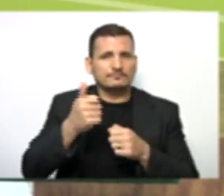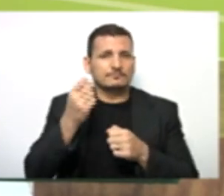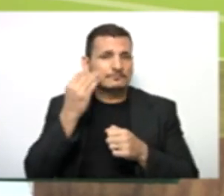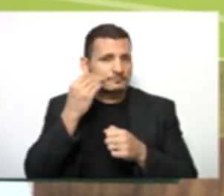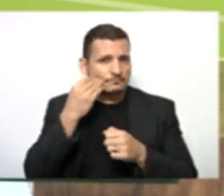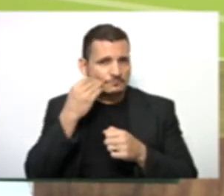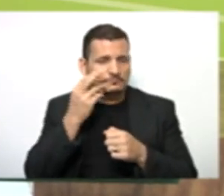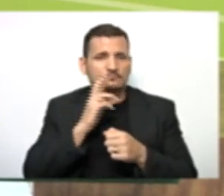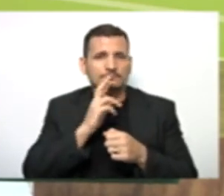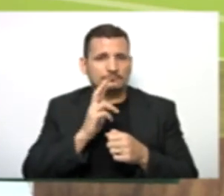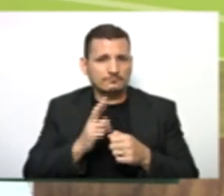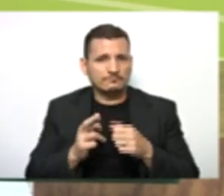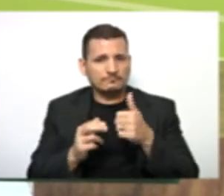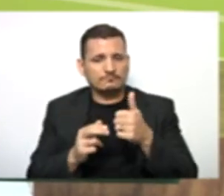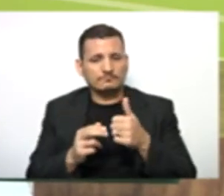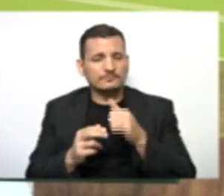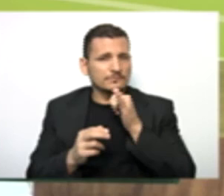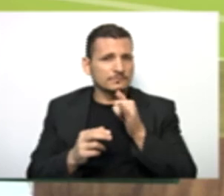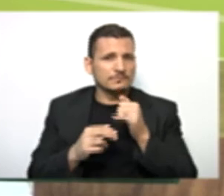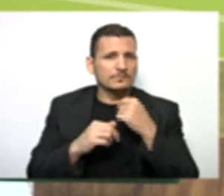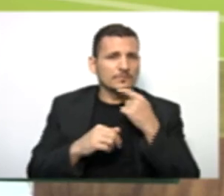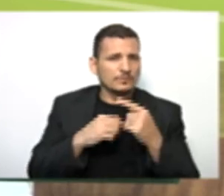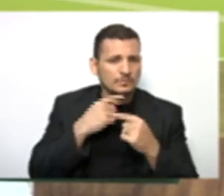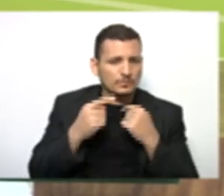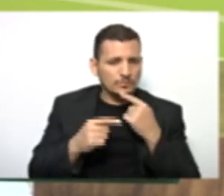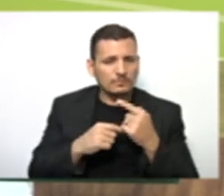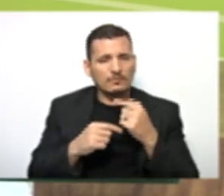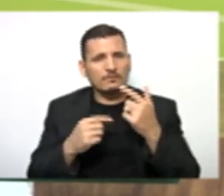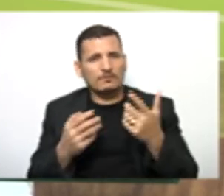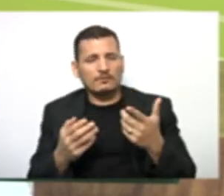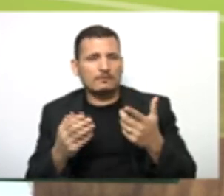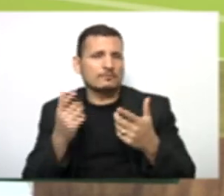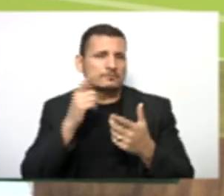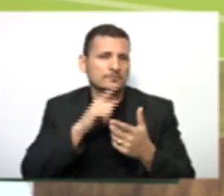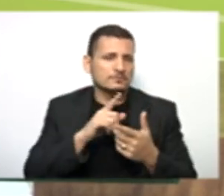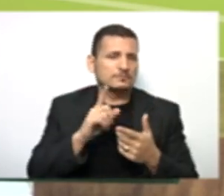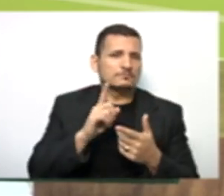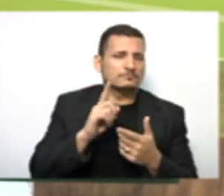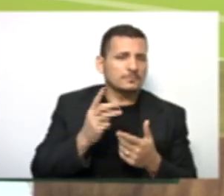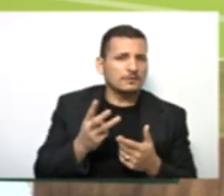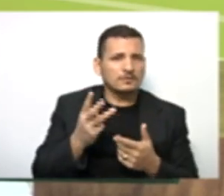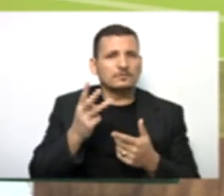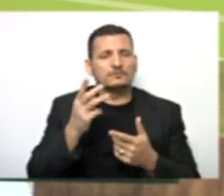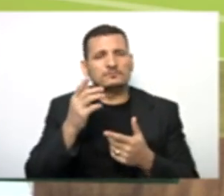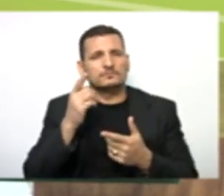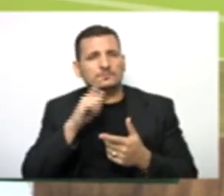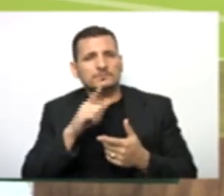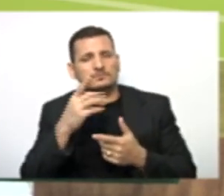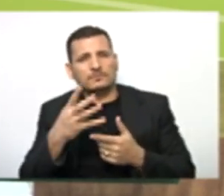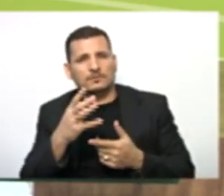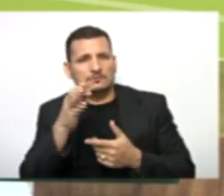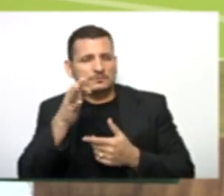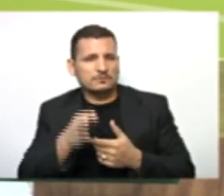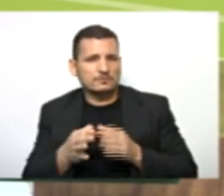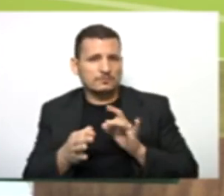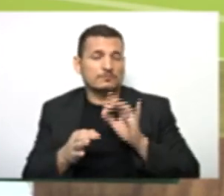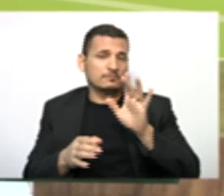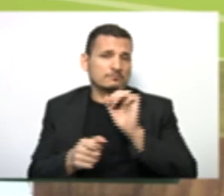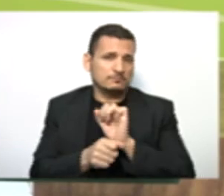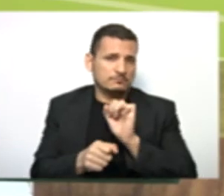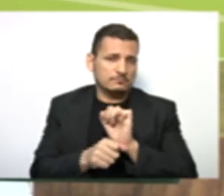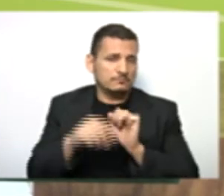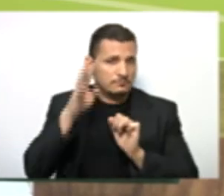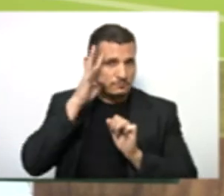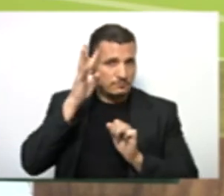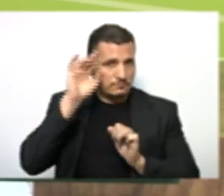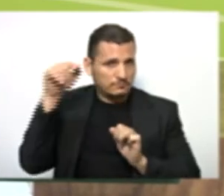do questionário. E aí, caso ficou alguma dúvida, só consegui acertar 3 questões, 4 questões, né? Espera a nossa aula da quarta-feira que